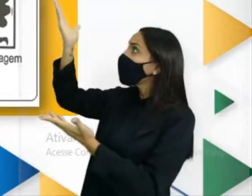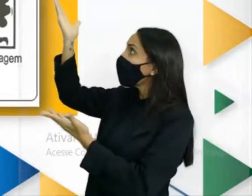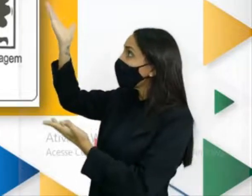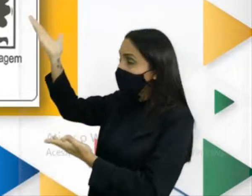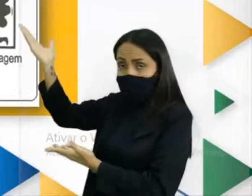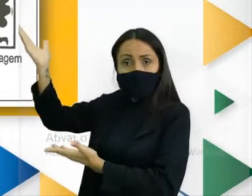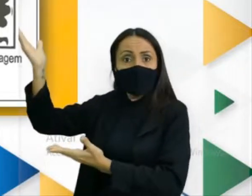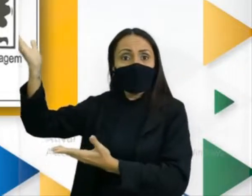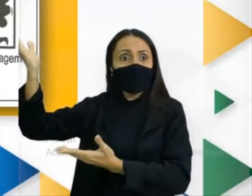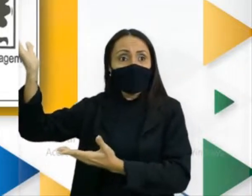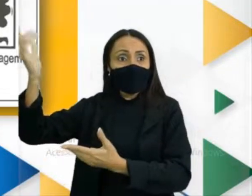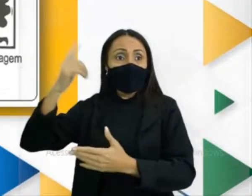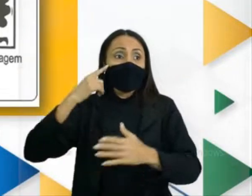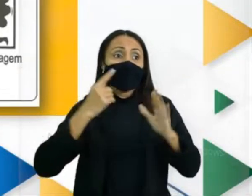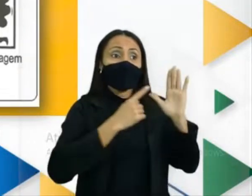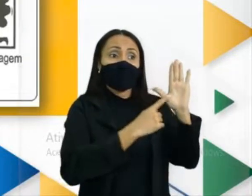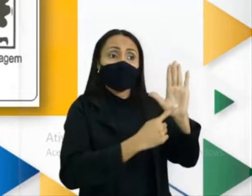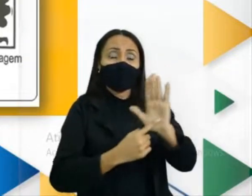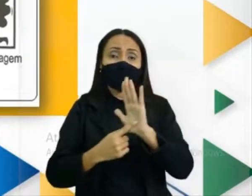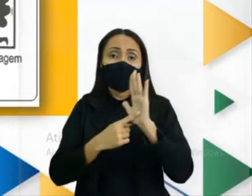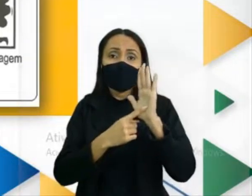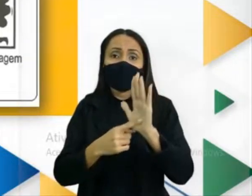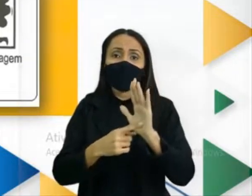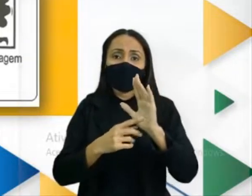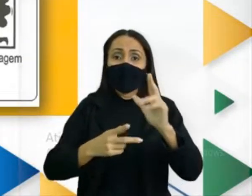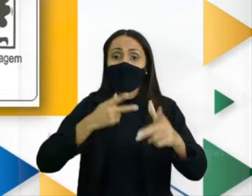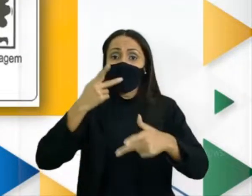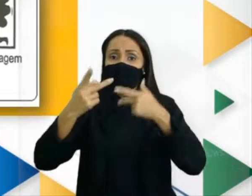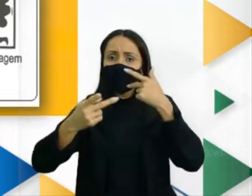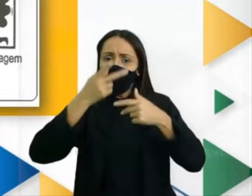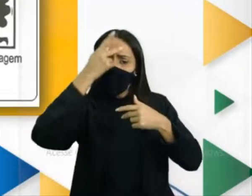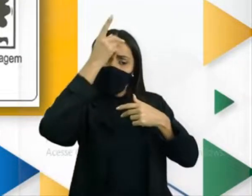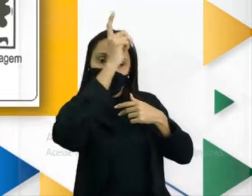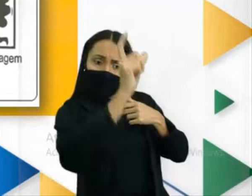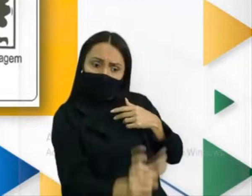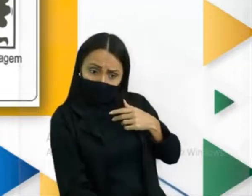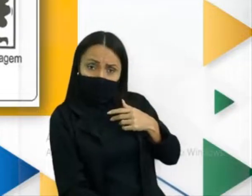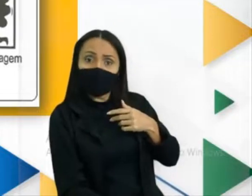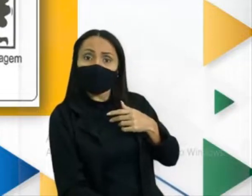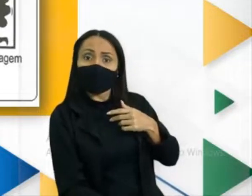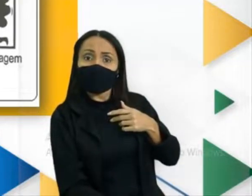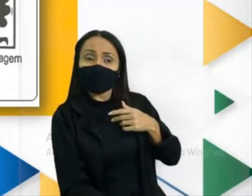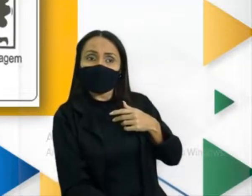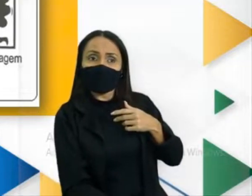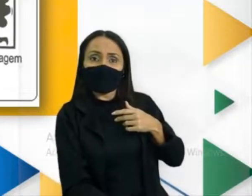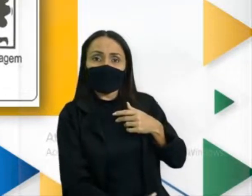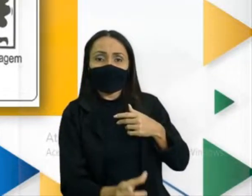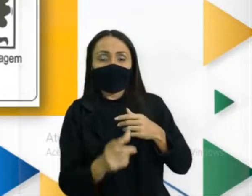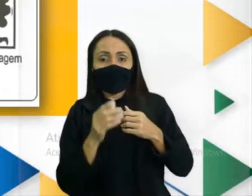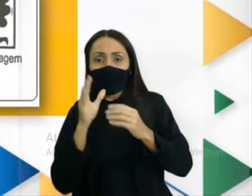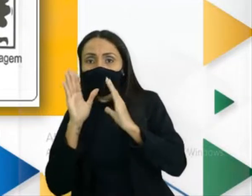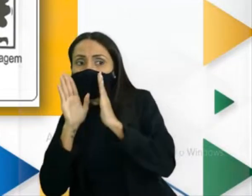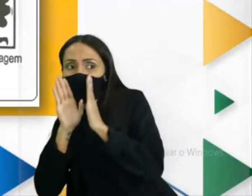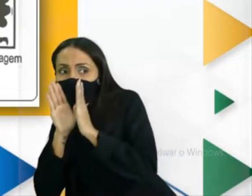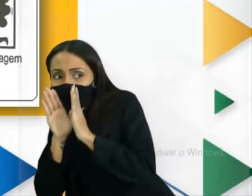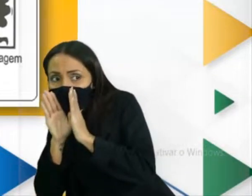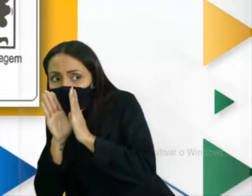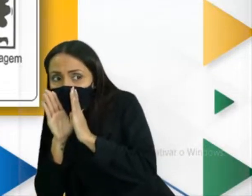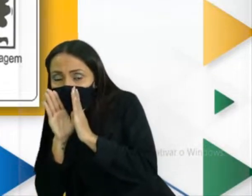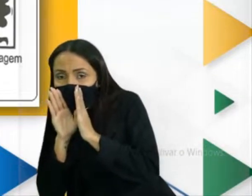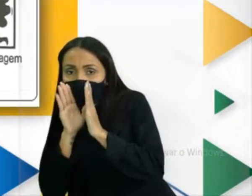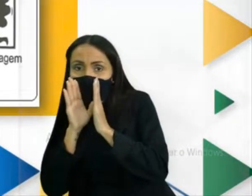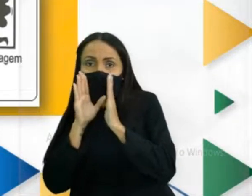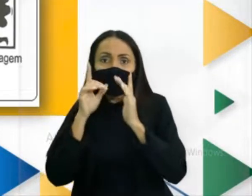são. Eles estão mostrando o quê? A fala da personagem, certo? O cochicho,